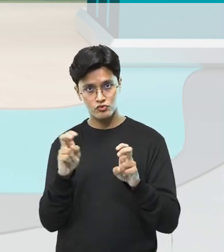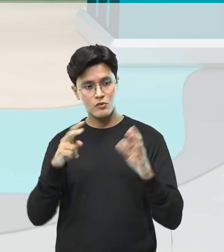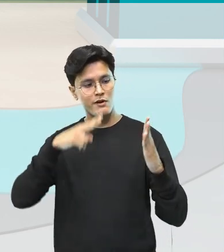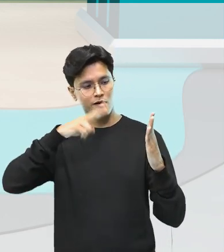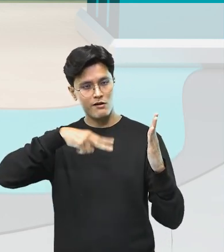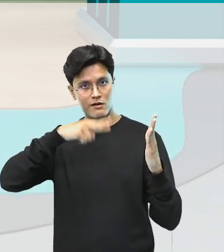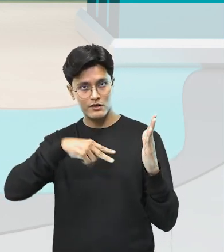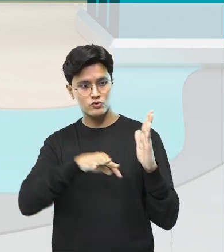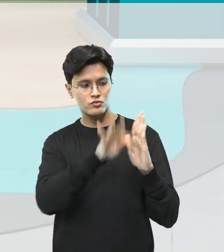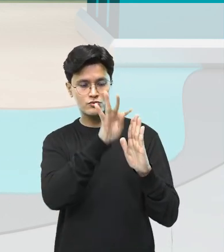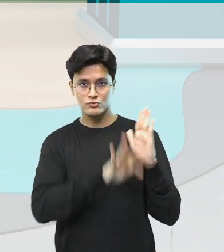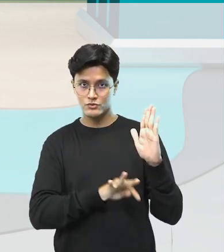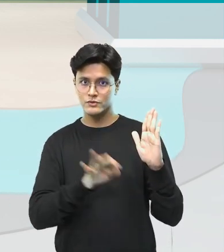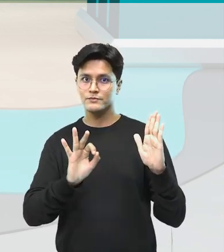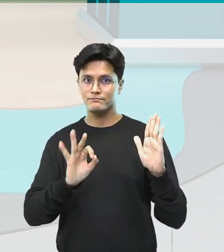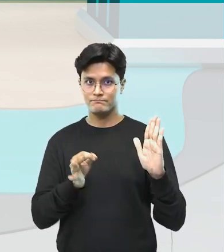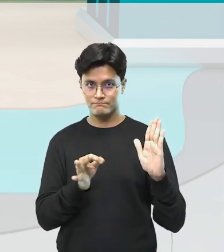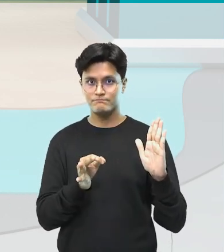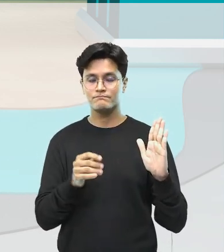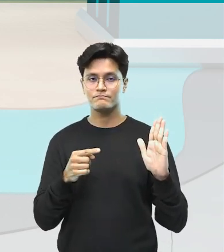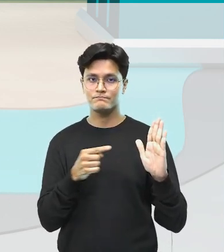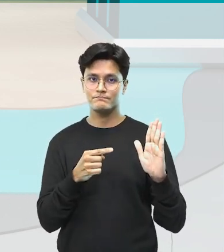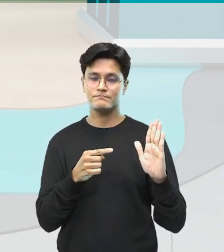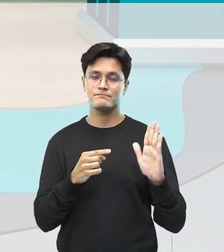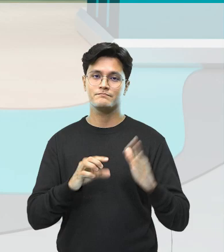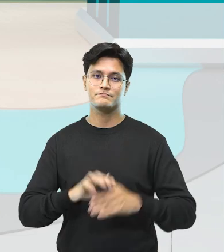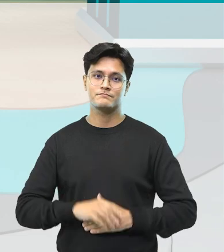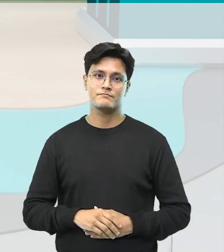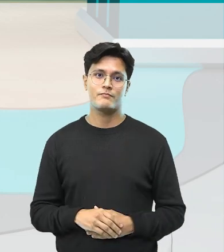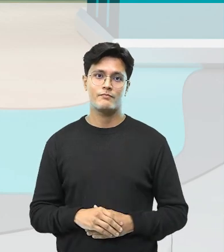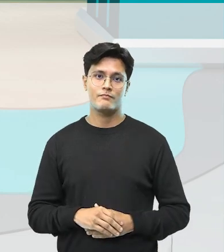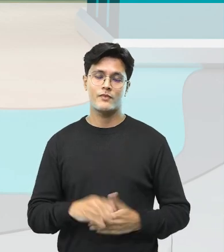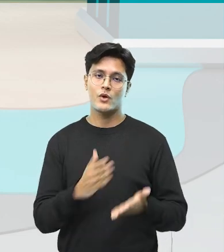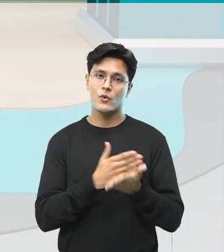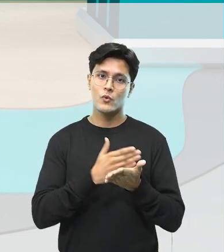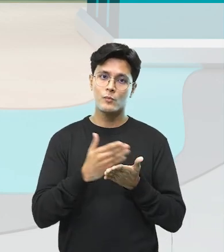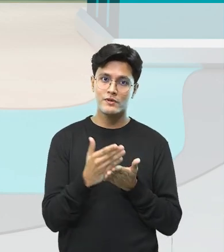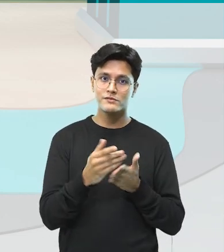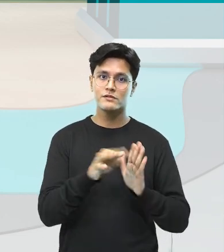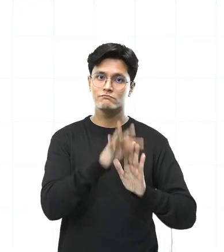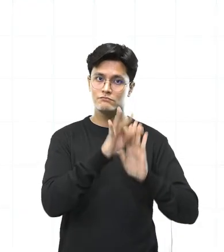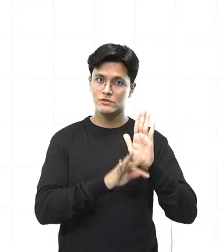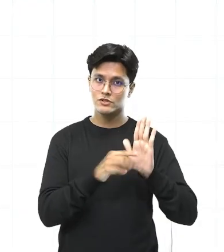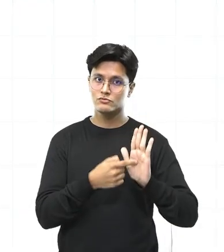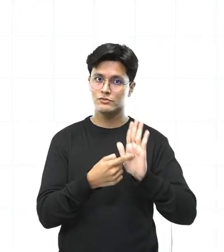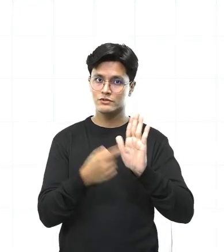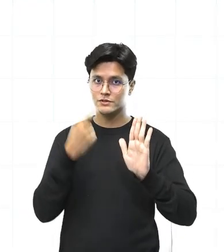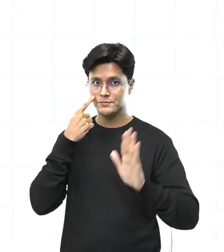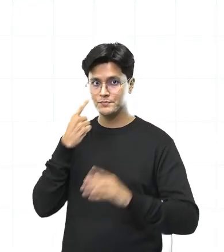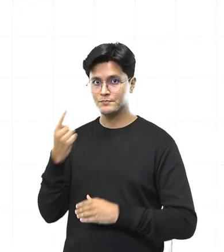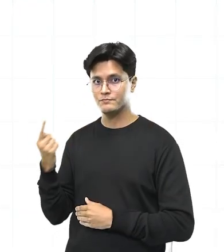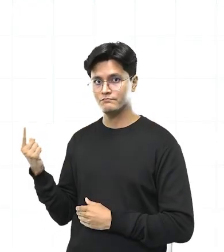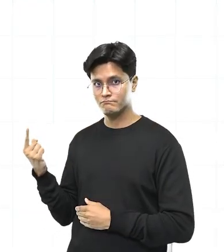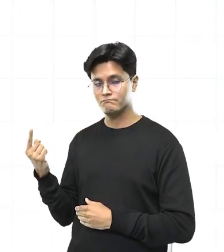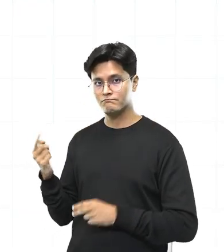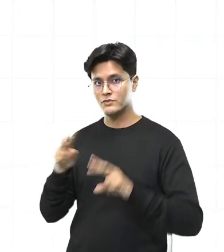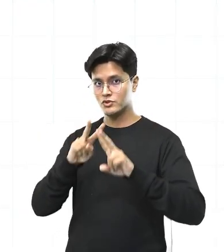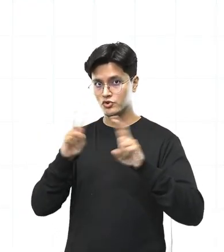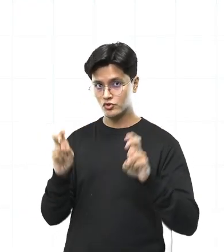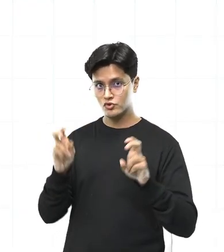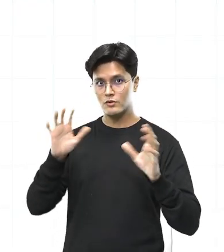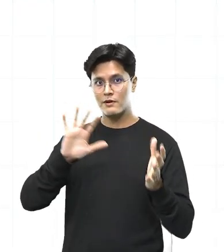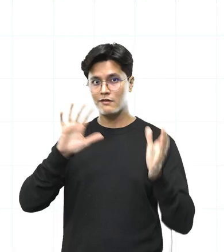de fazer essa apreciação, tá bom? Nós vamos começar com um texto, observem comigo, sobre